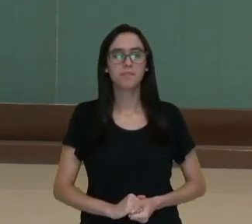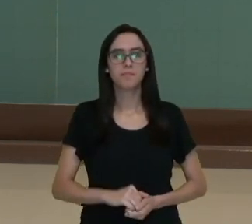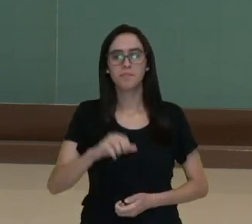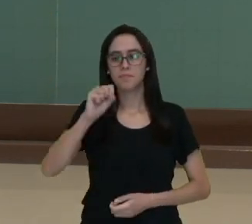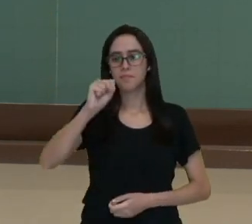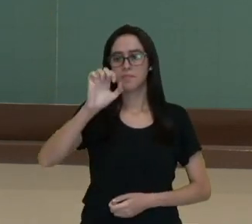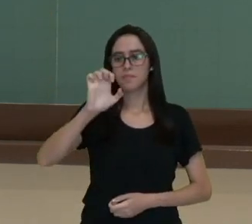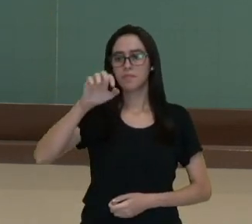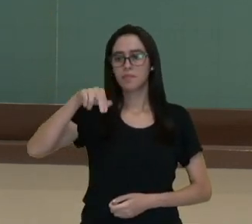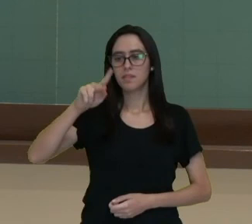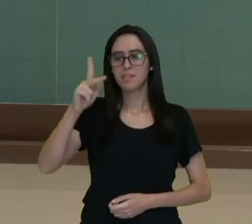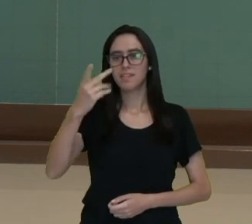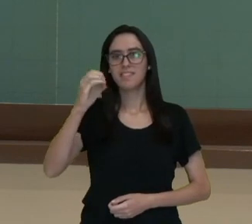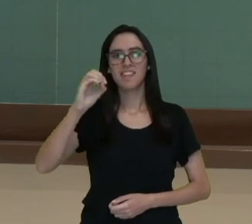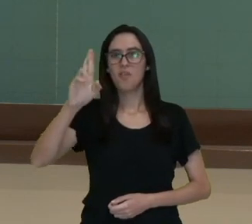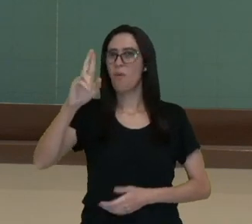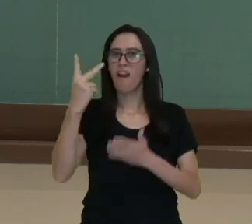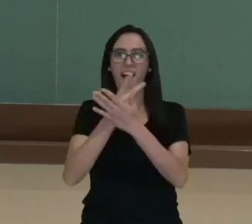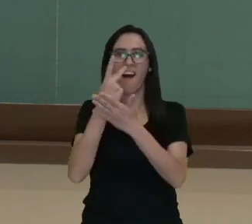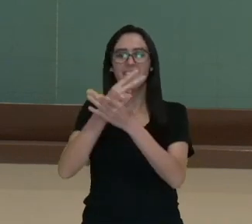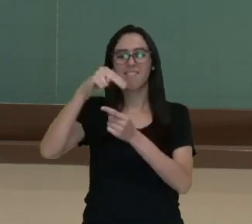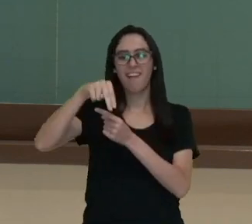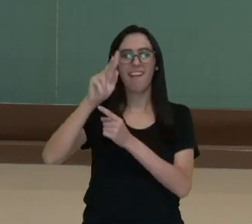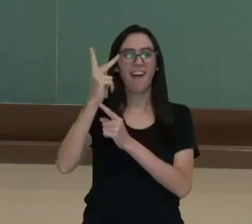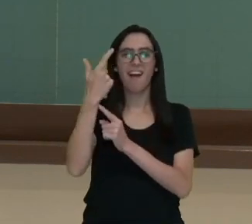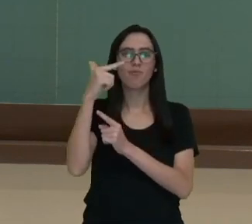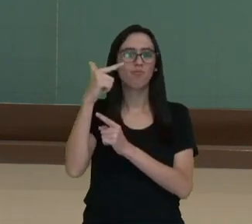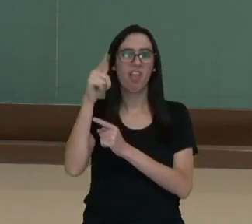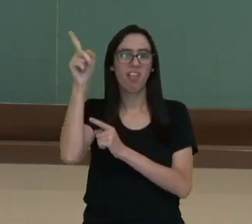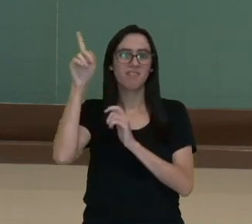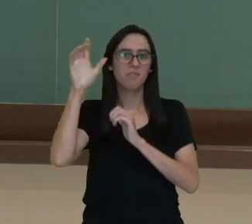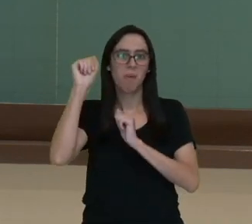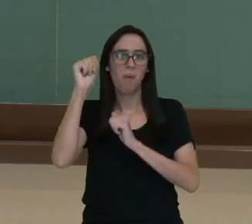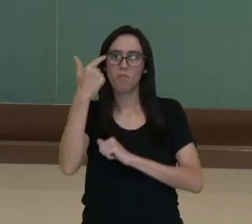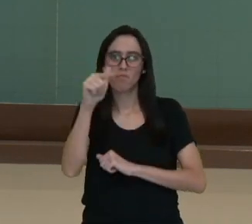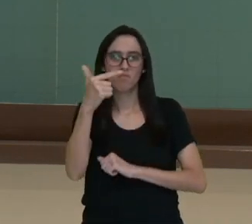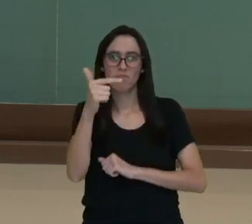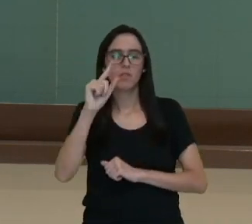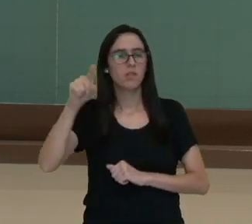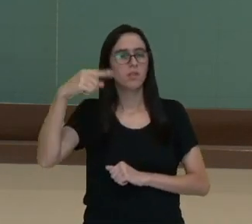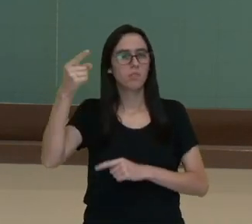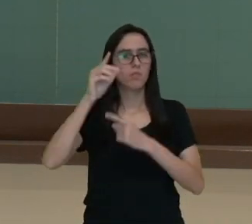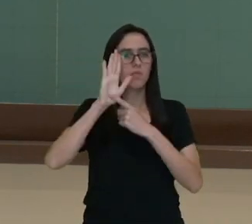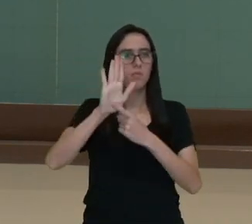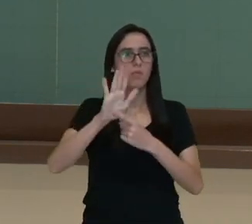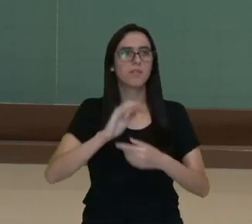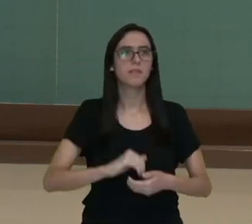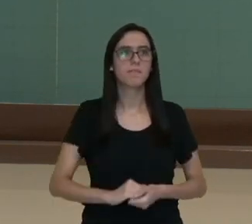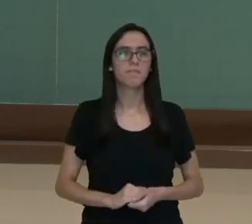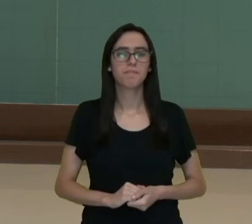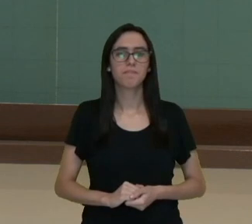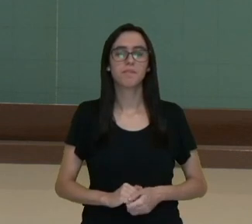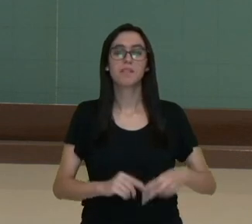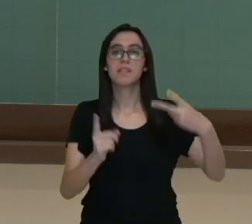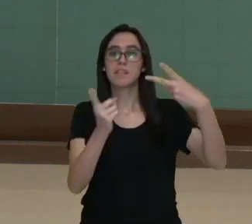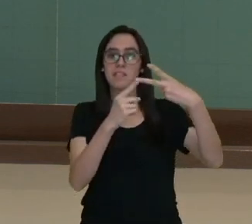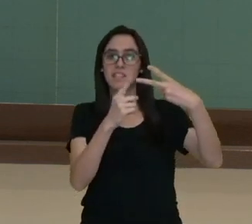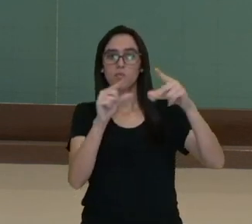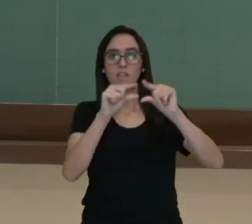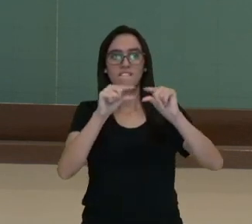senhor escrito com NH, não existe esse NH. Vamos ver como que fica a forma adequada. Pequenos